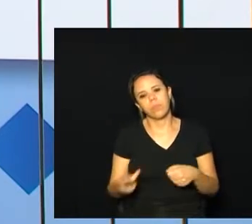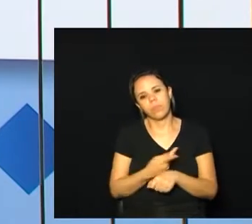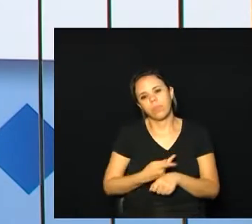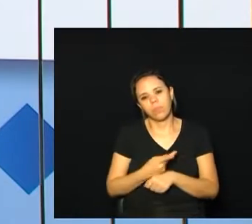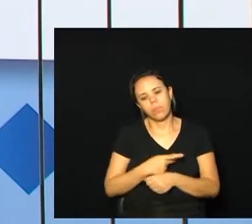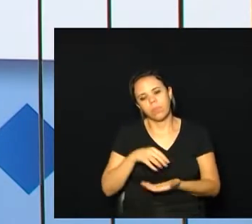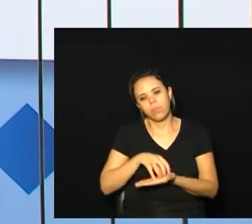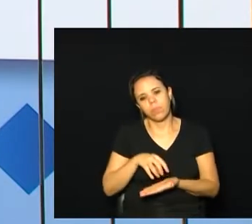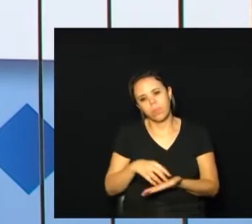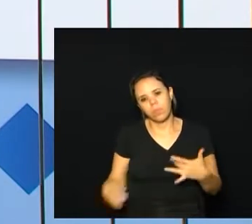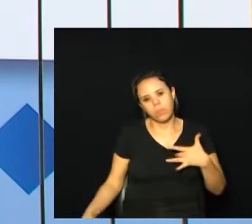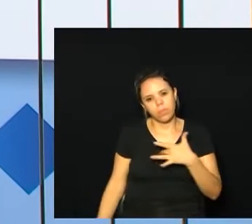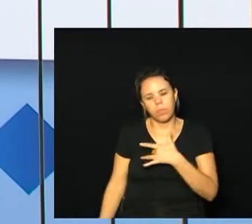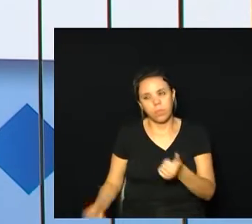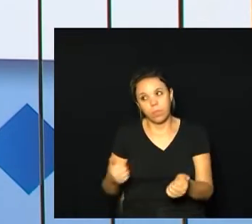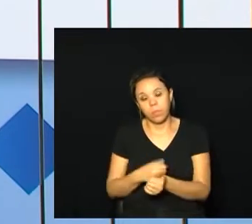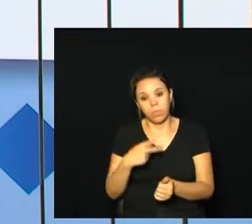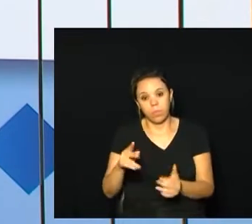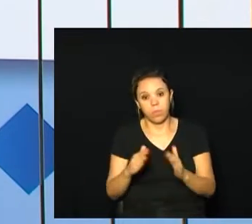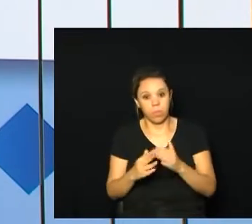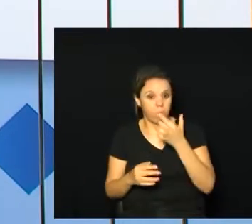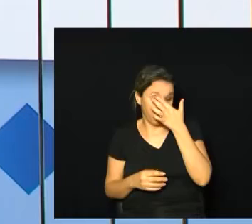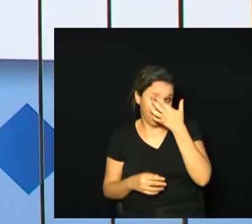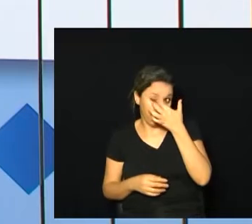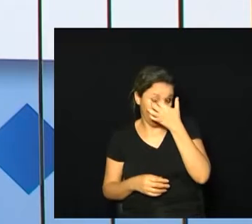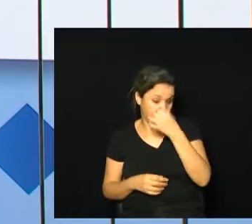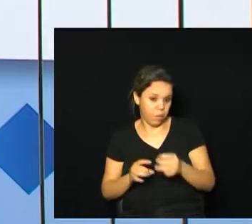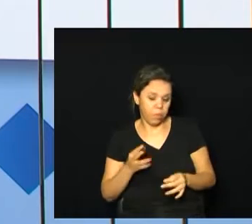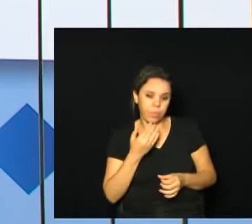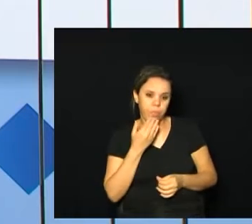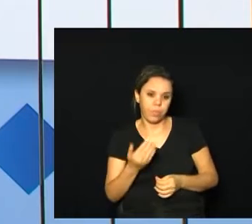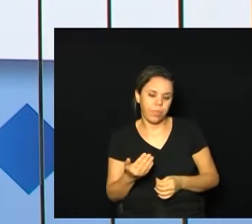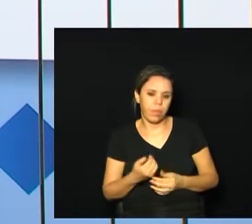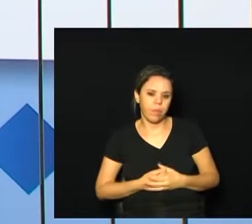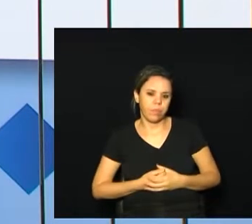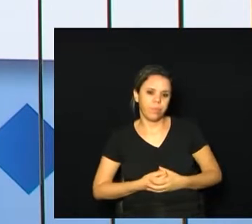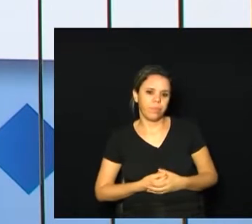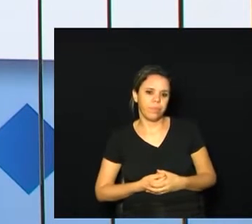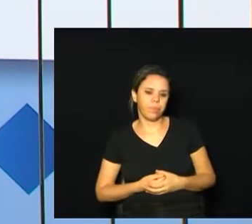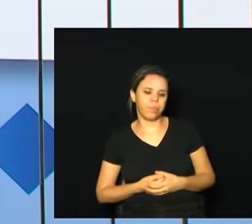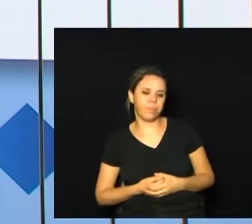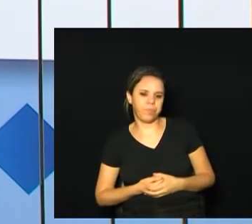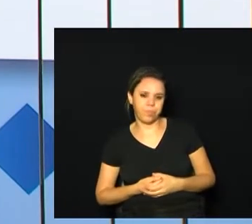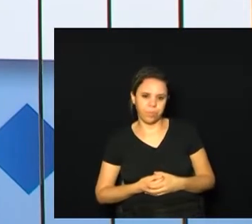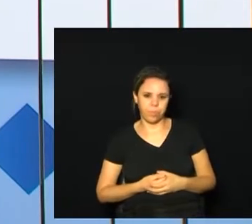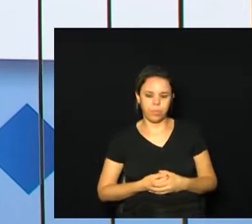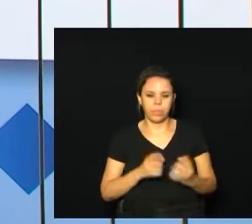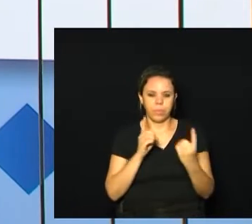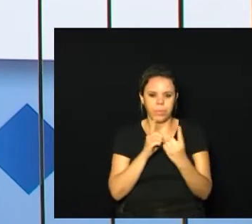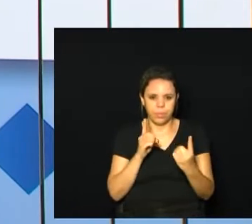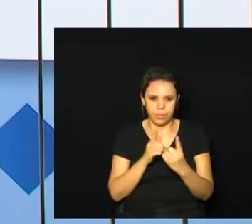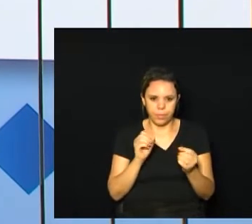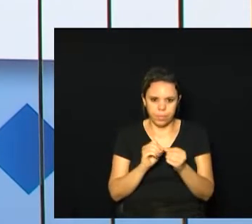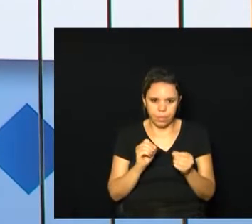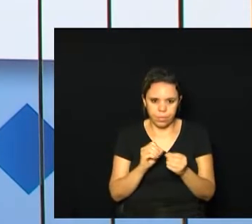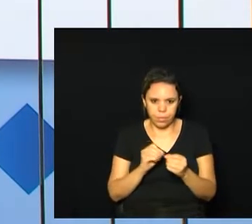o centro de saúde mais próximo da sua casa e solicitar, então, que o atendimento seja feito